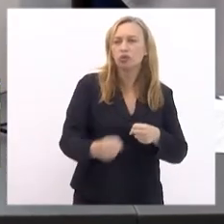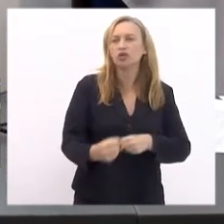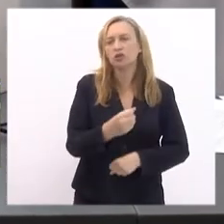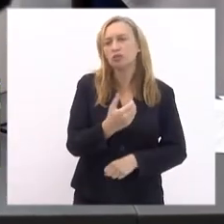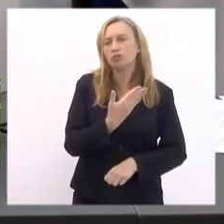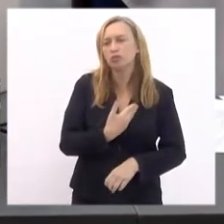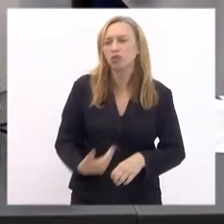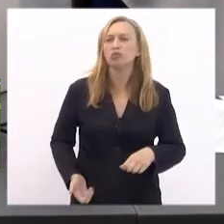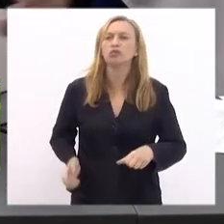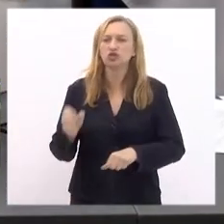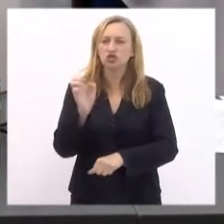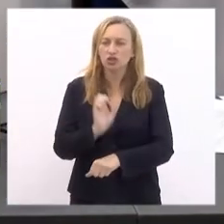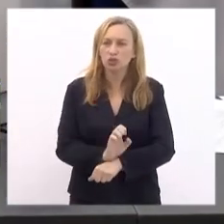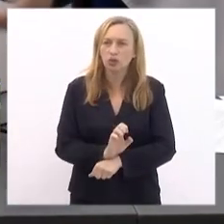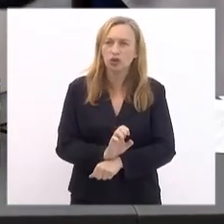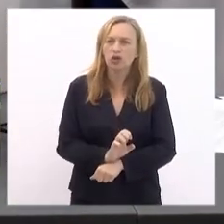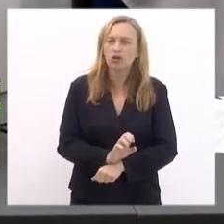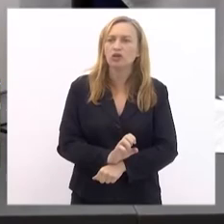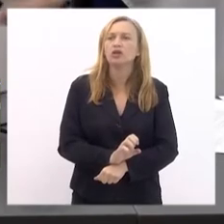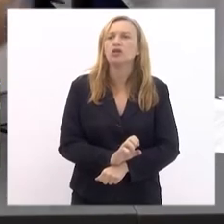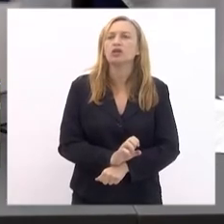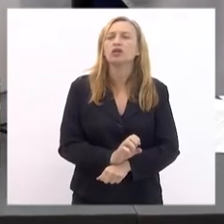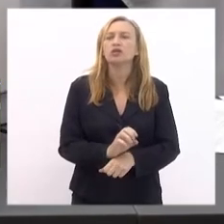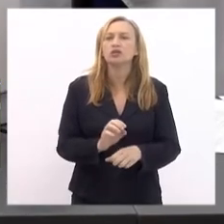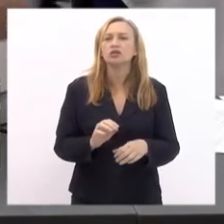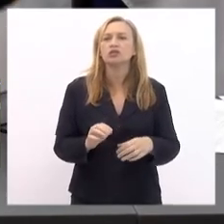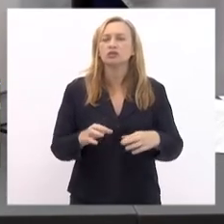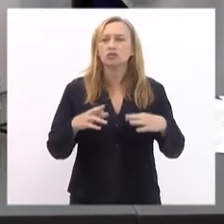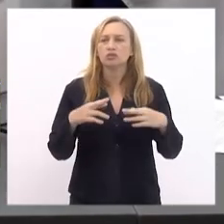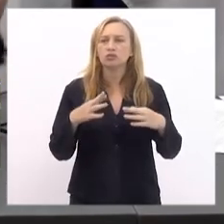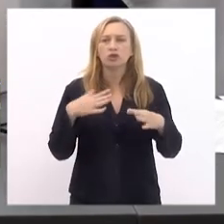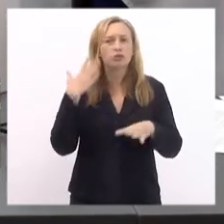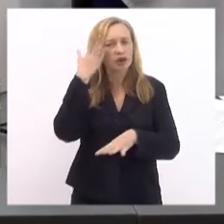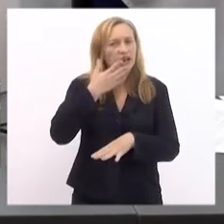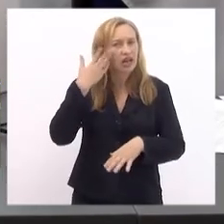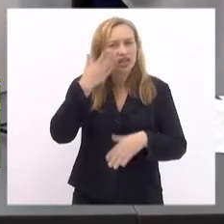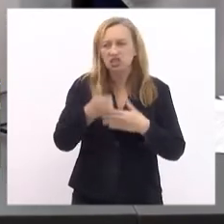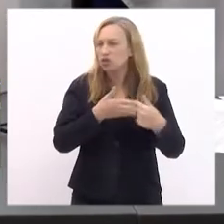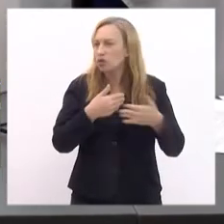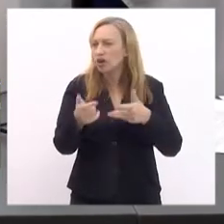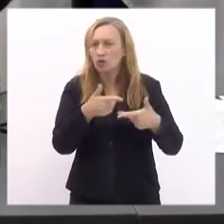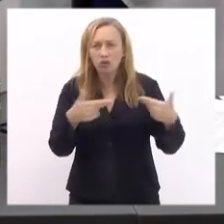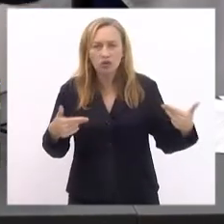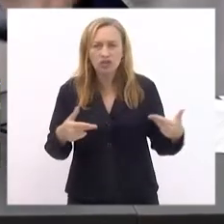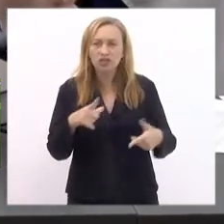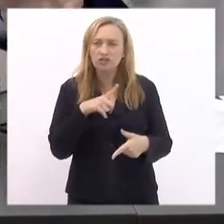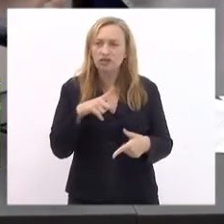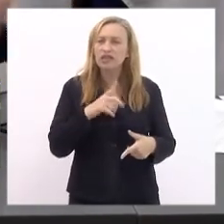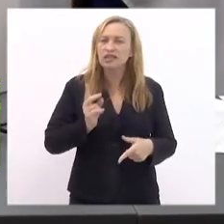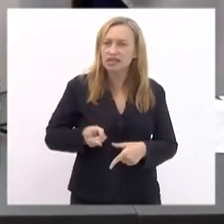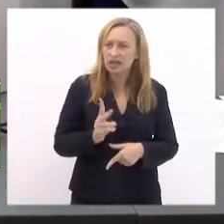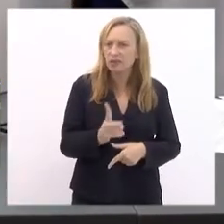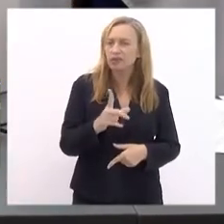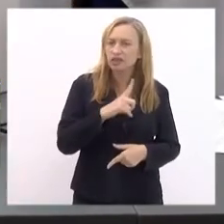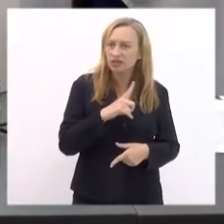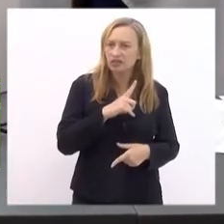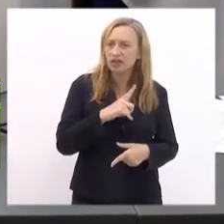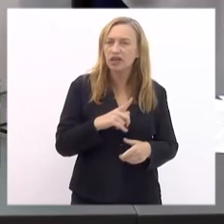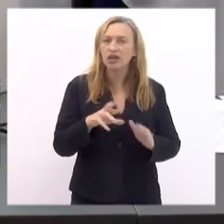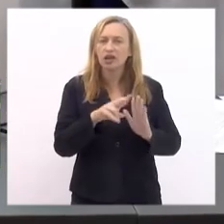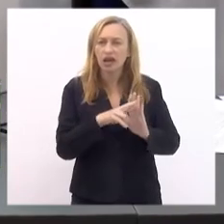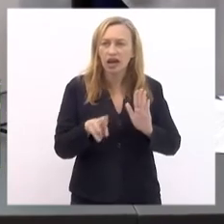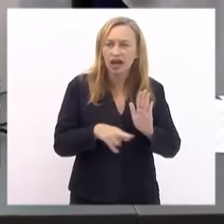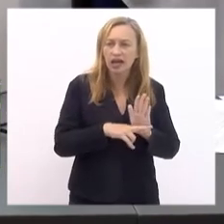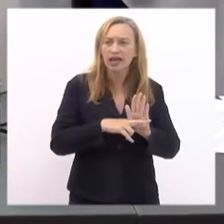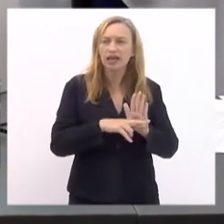né, um colóquio, um congresso, uma conferência, uma exposição, um salão, do que quer que seja, que haja sempre, como determina a lei,